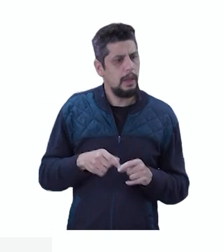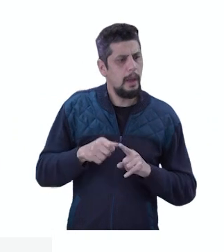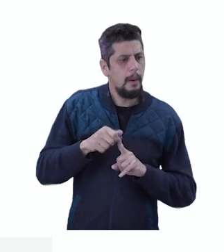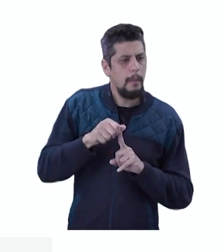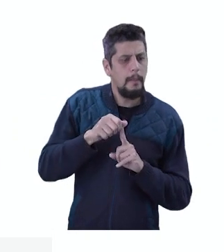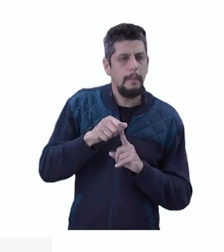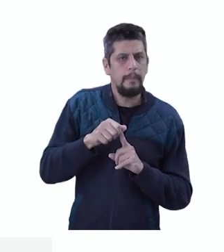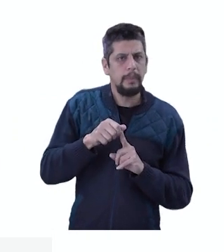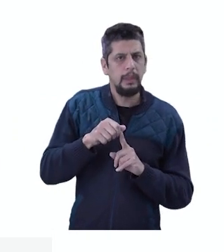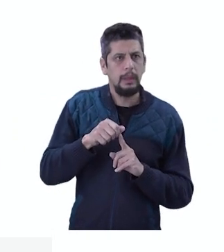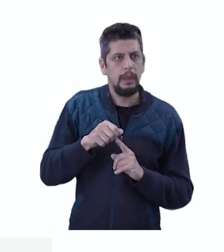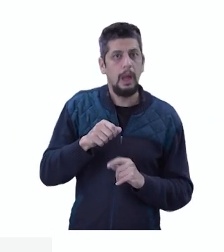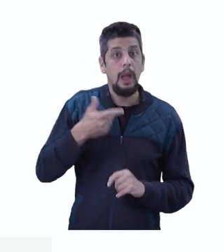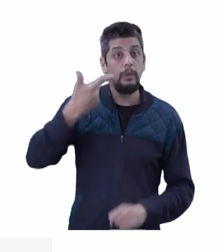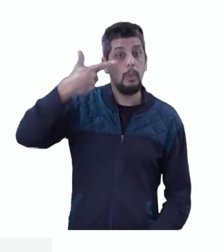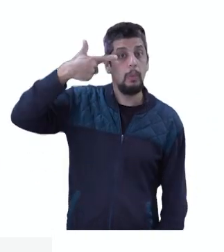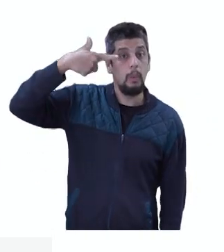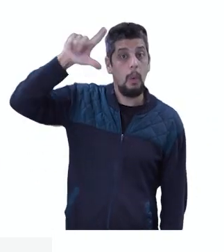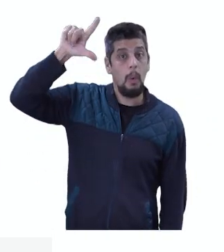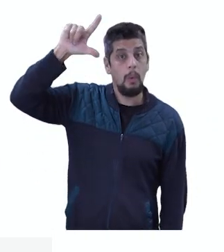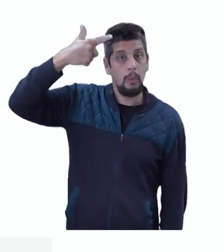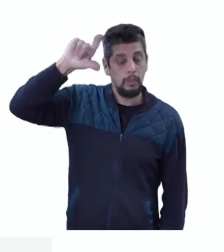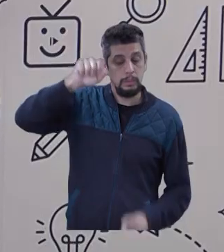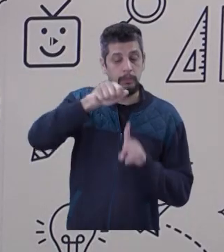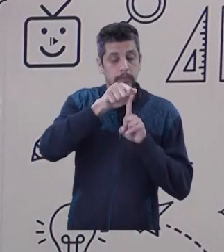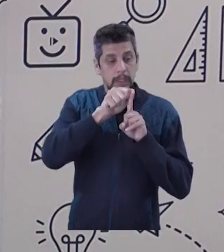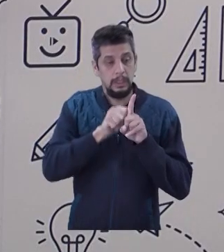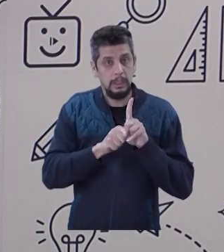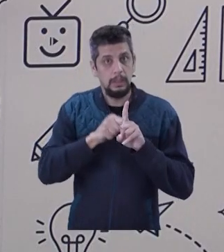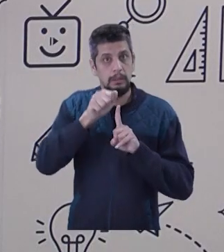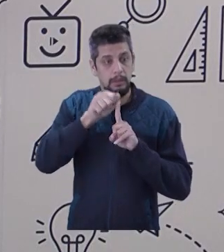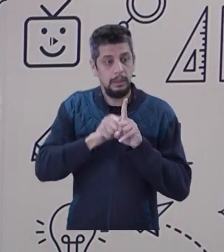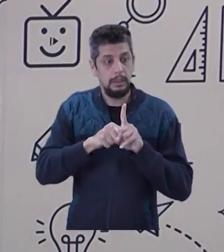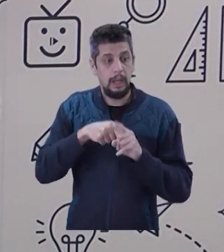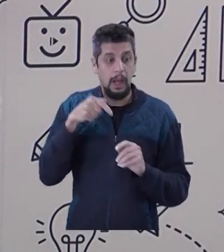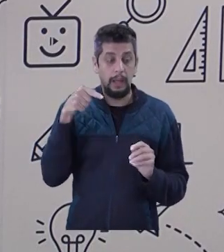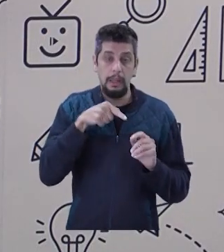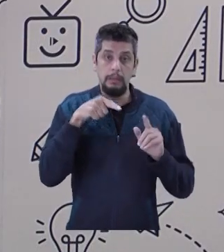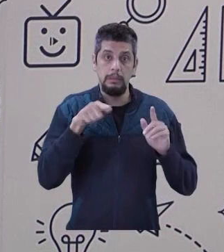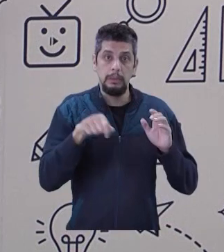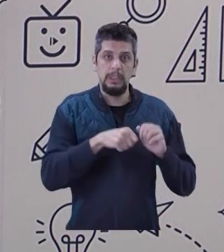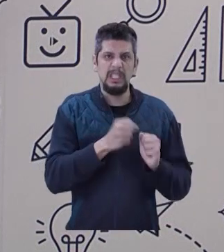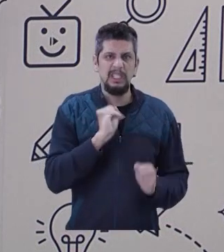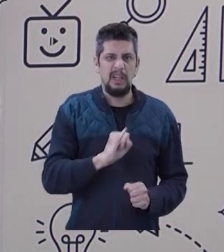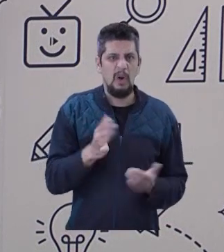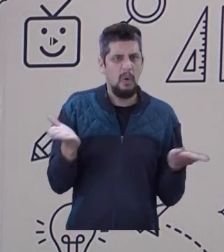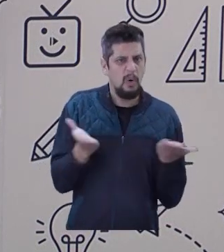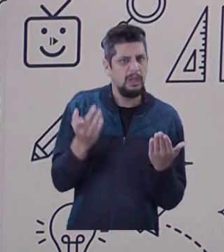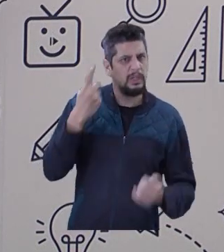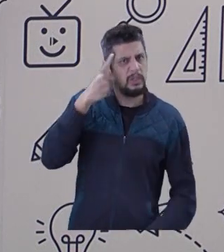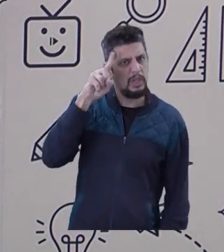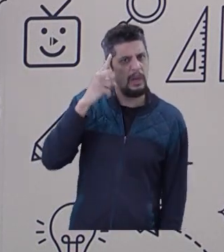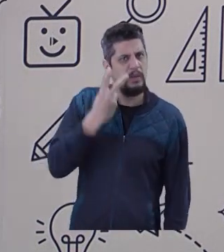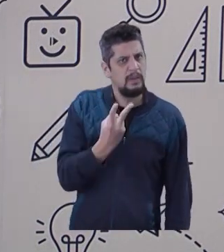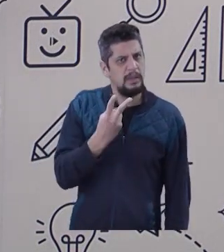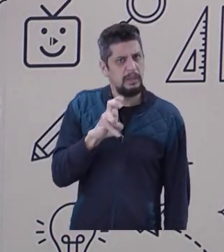no mês de junho. É o outro mês. É o outro mês. Né? Olha lá, aqui, se hoje fosse dia 25 de junho,